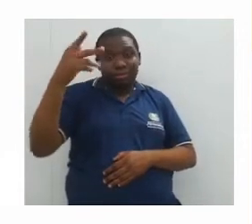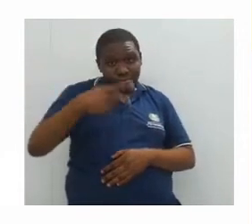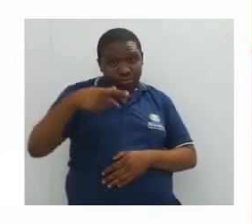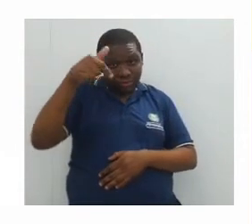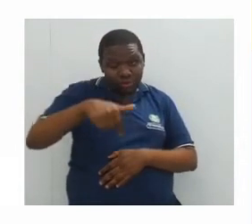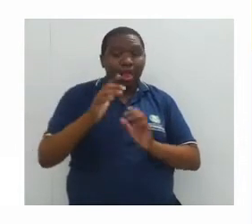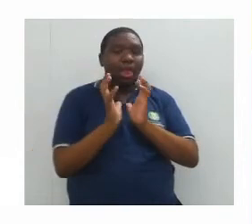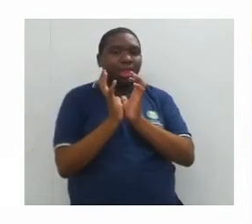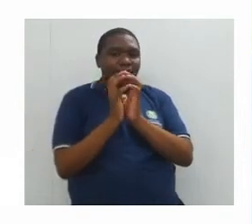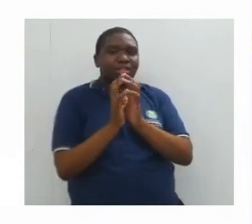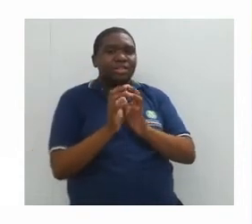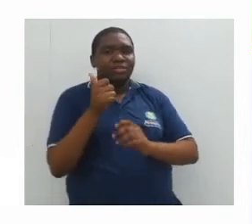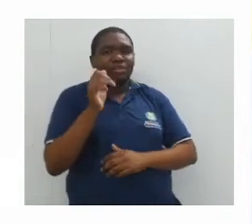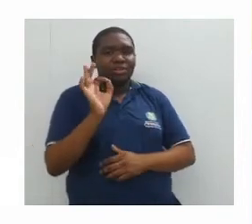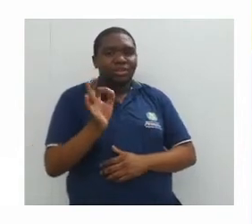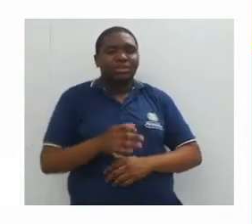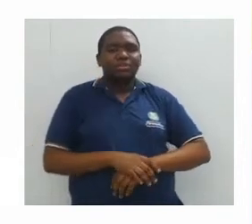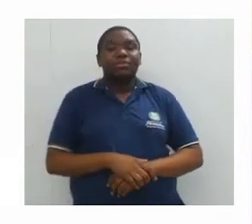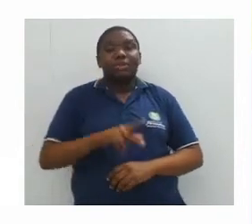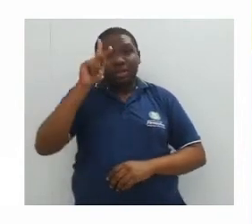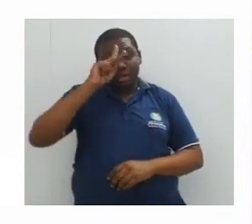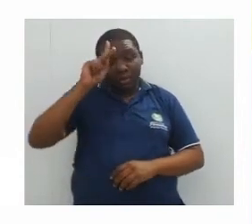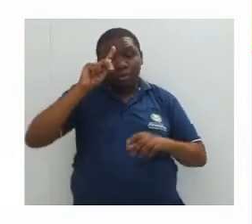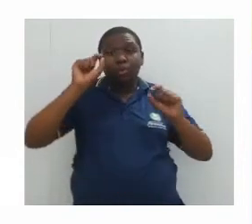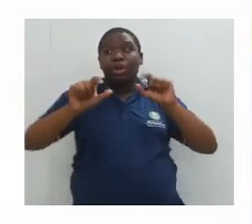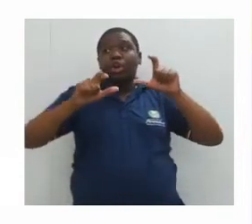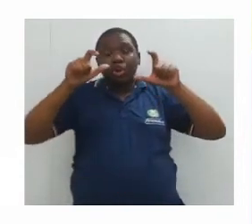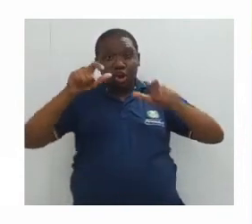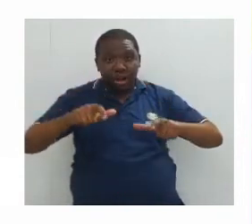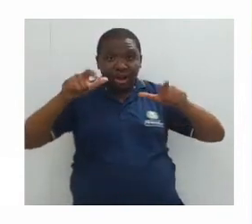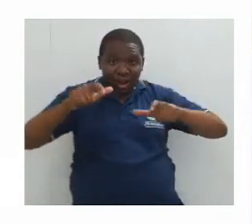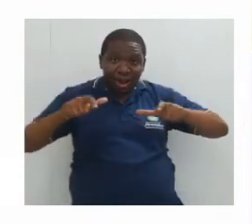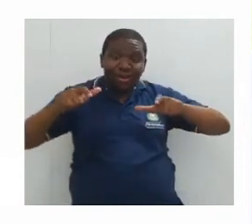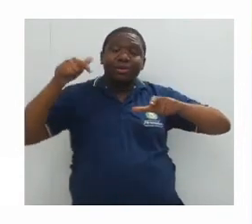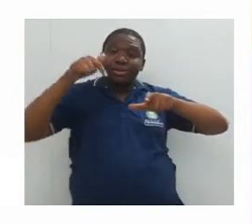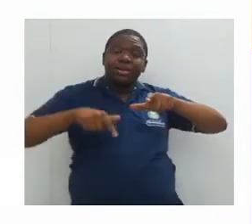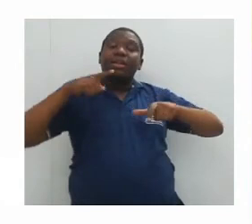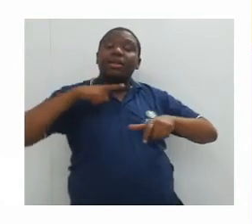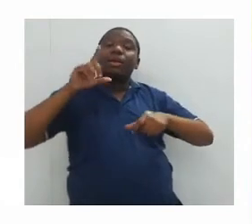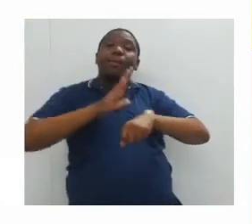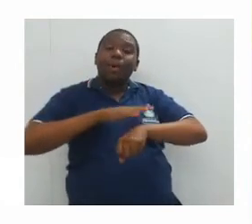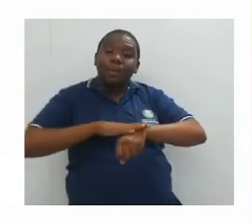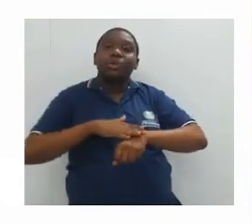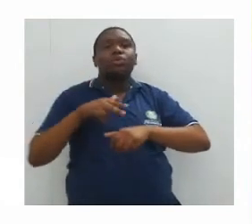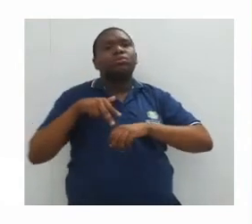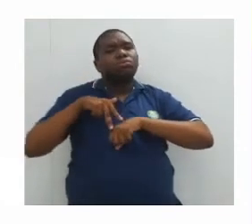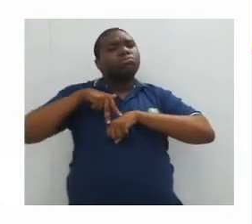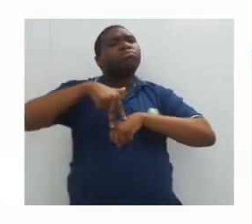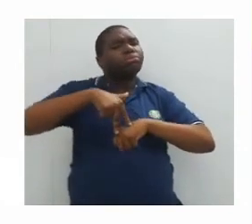do Recife. Tá certo? Lembrando que cada local desse daí, como eu falei, é um momento de resistência,